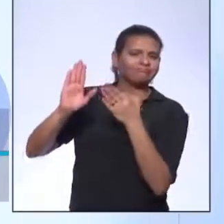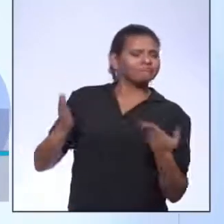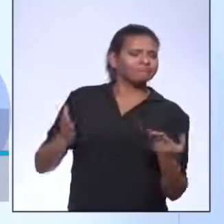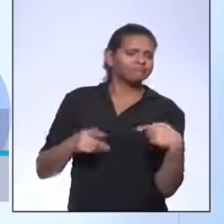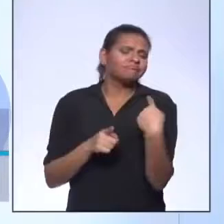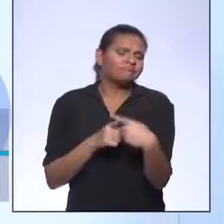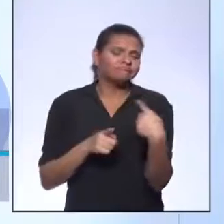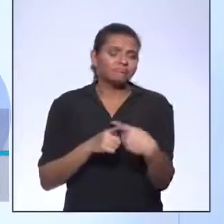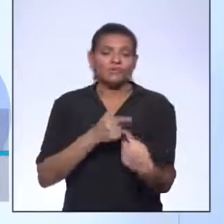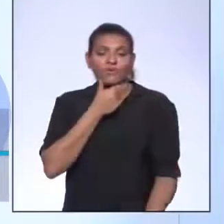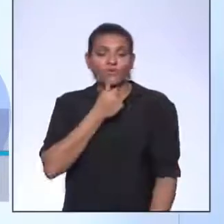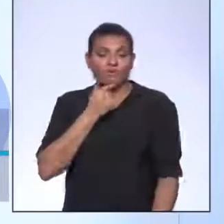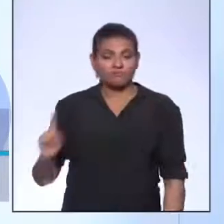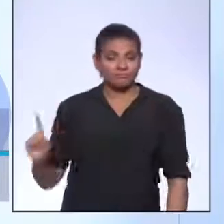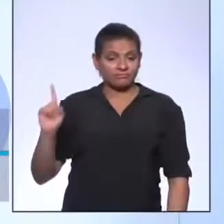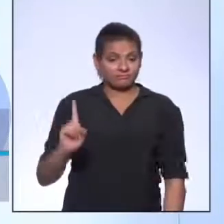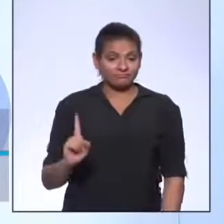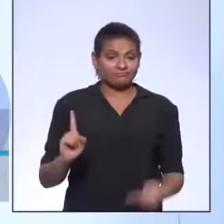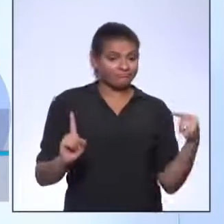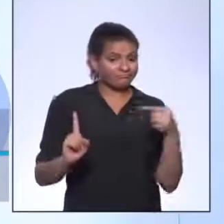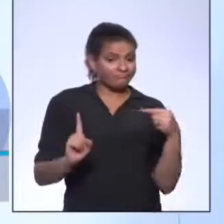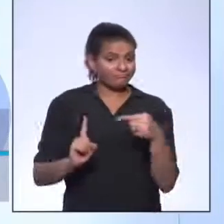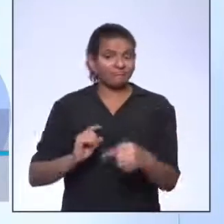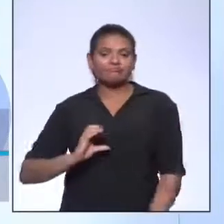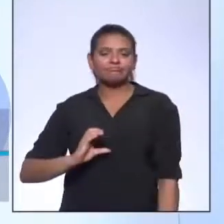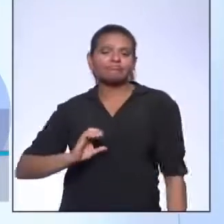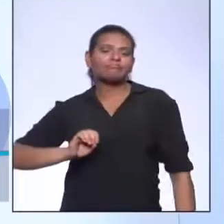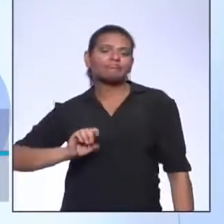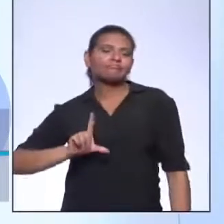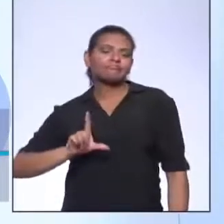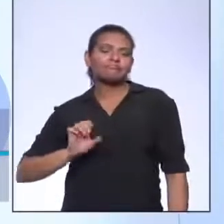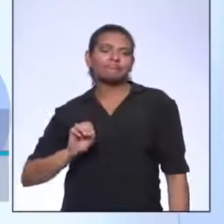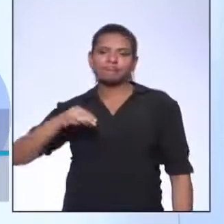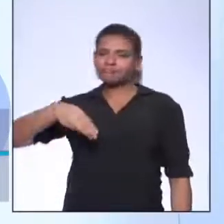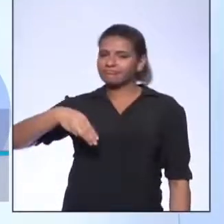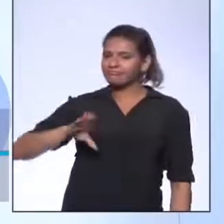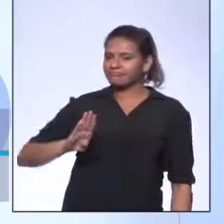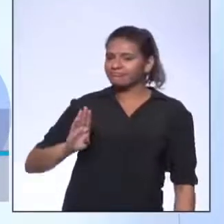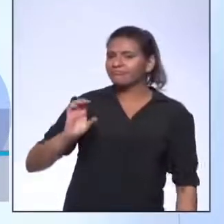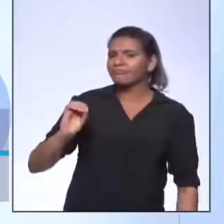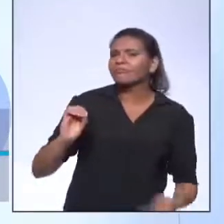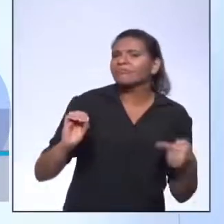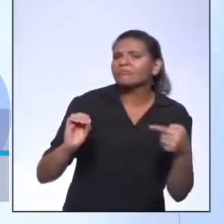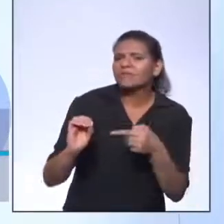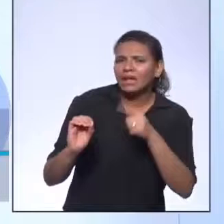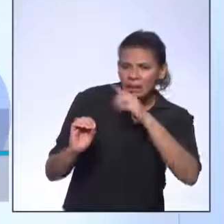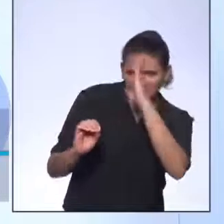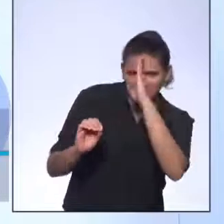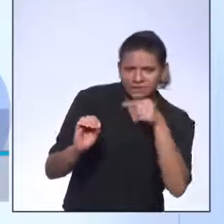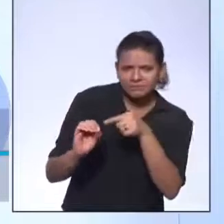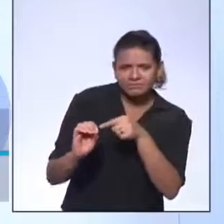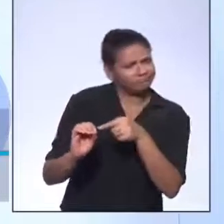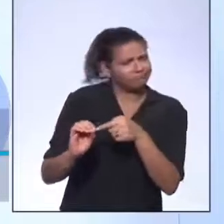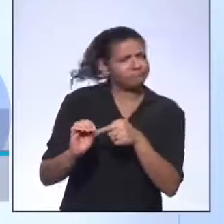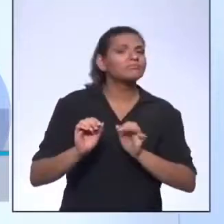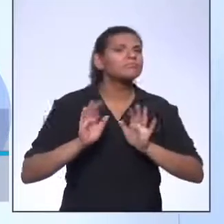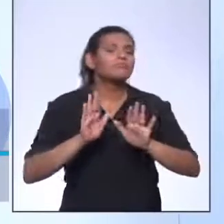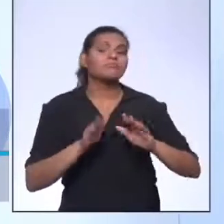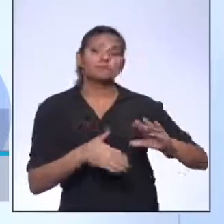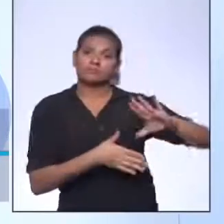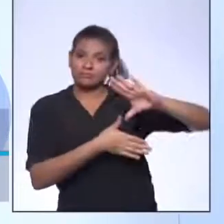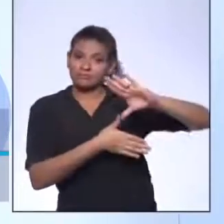a figura principal, o grande protagonista da história, quando, na verdade, vocês já sabem que antes que os europeus chegassem na